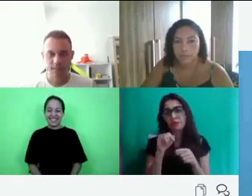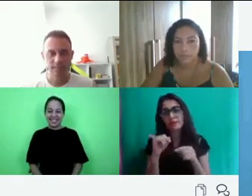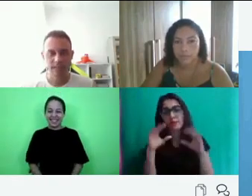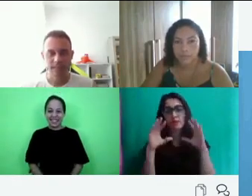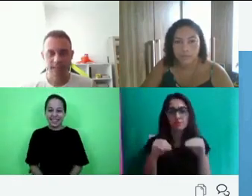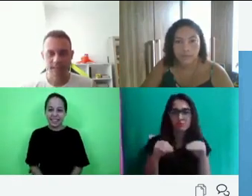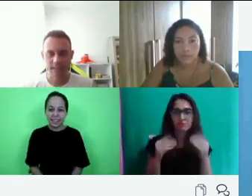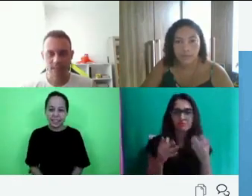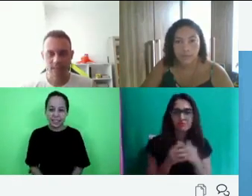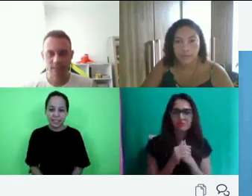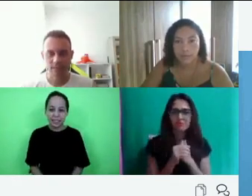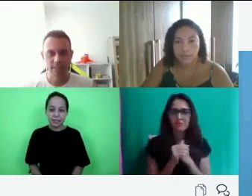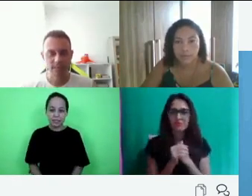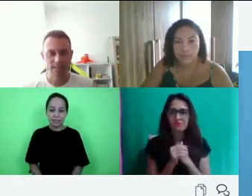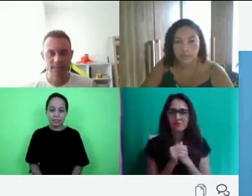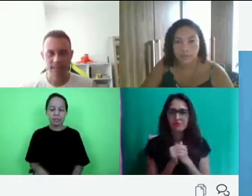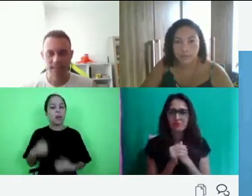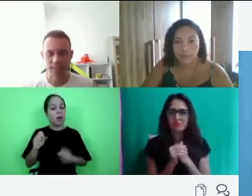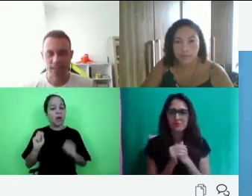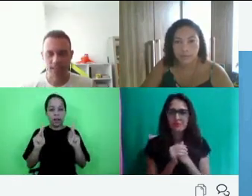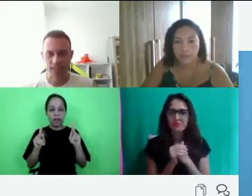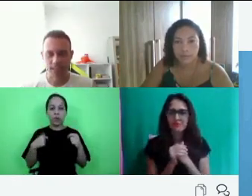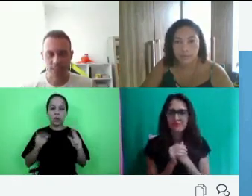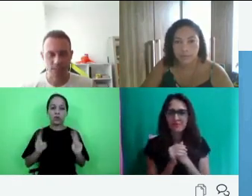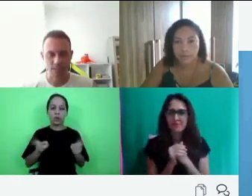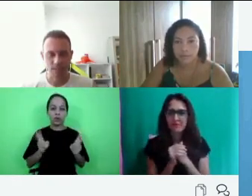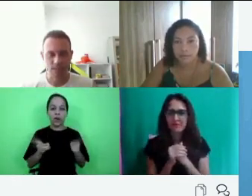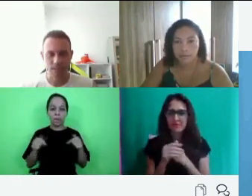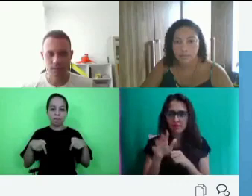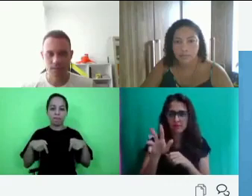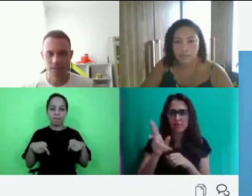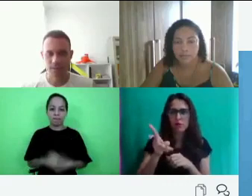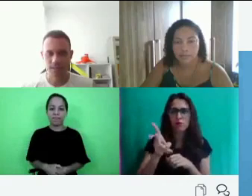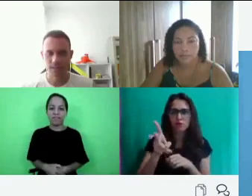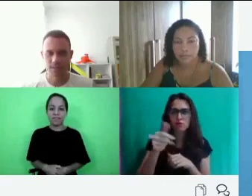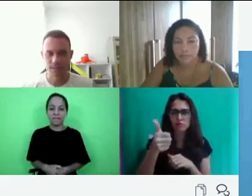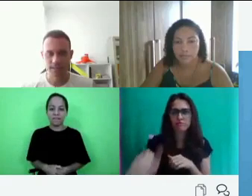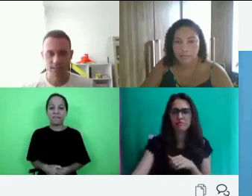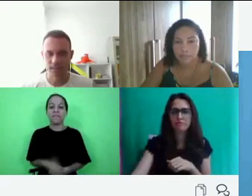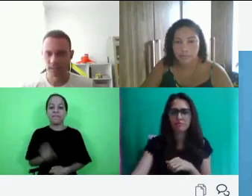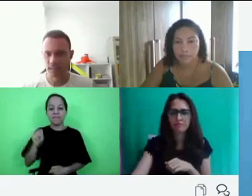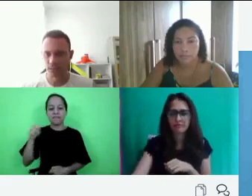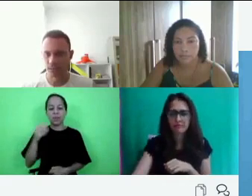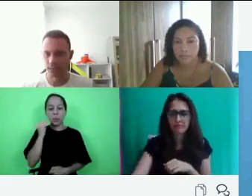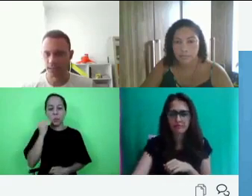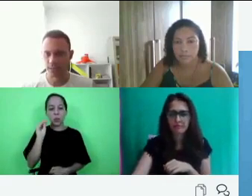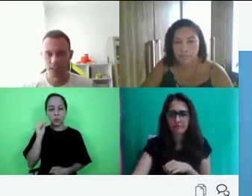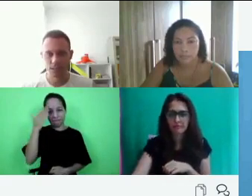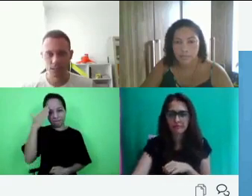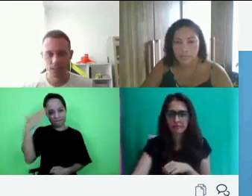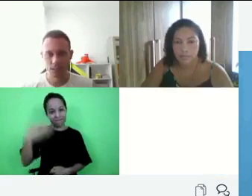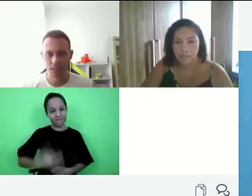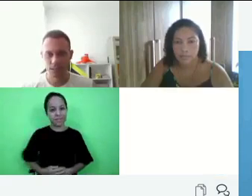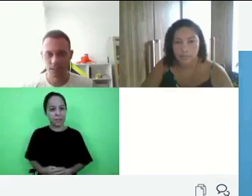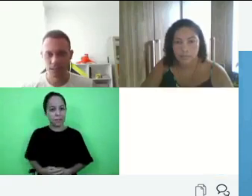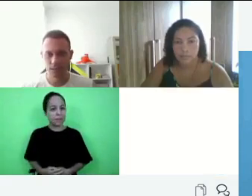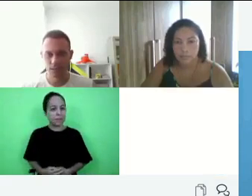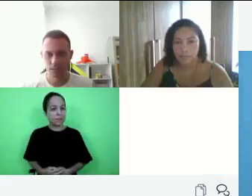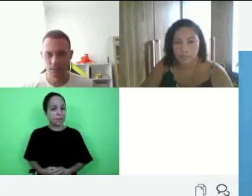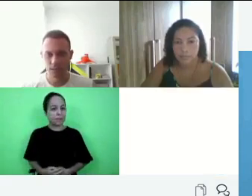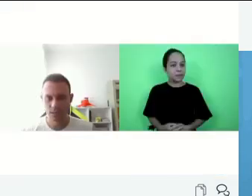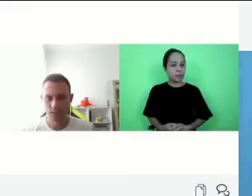Tem que Vou puder desabilitar iniciar. aqui, tá, Angélica, a câmera, a minha câmera, se quiser desabilitar a sua já também.